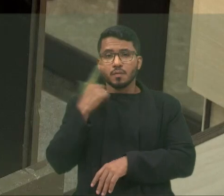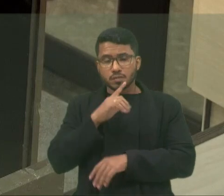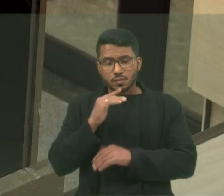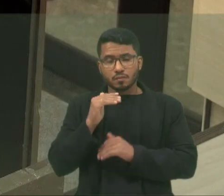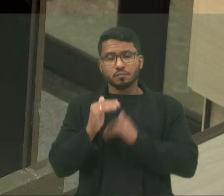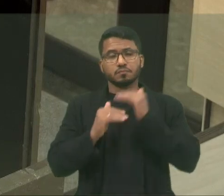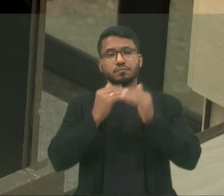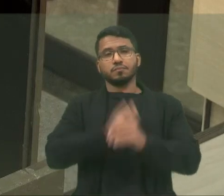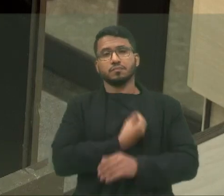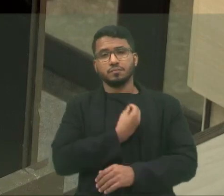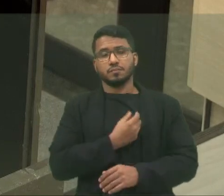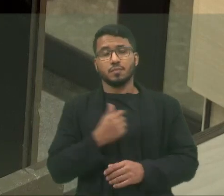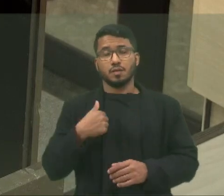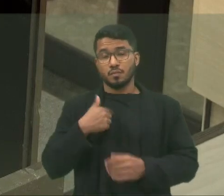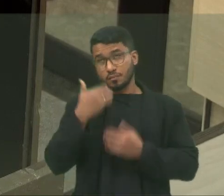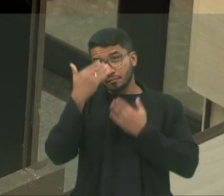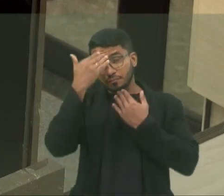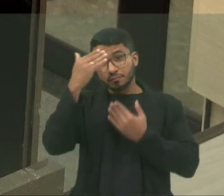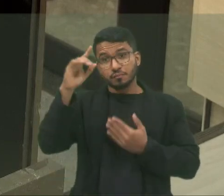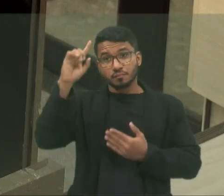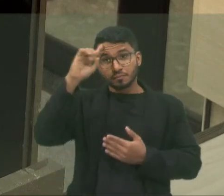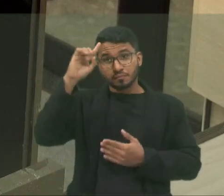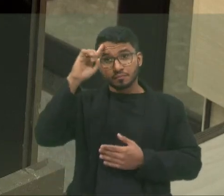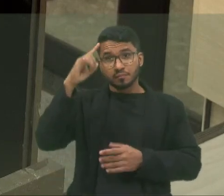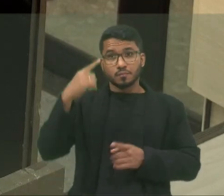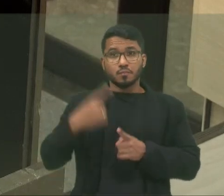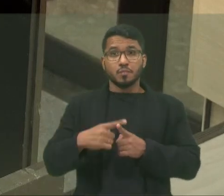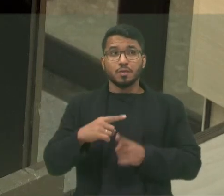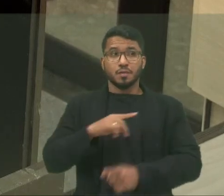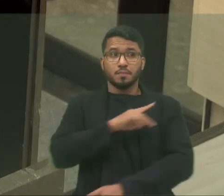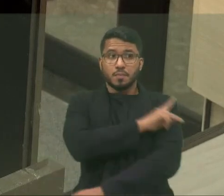Agradeço a Deus todos os dias por ter colocado o Piauí no meu